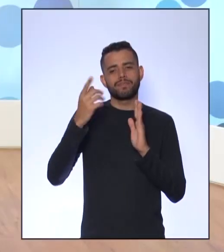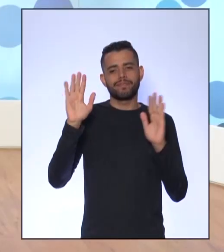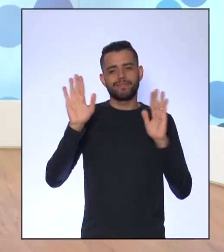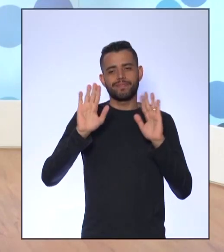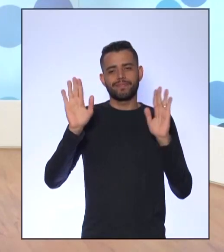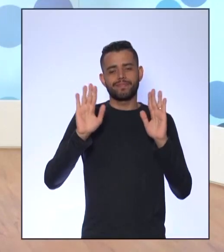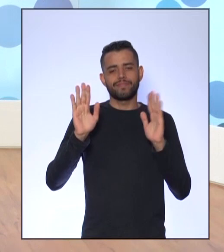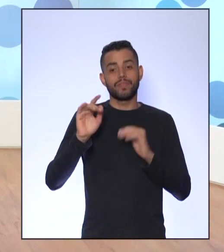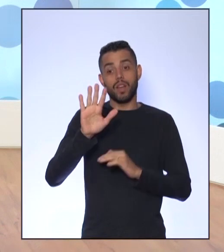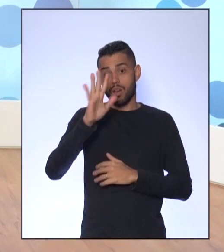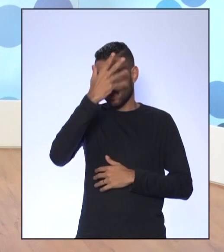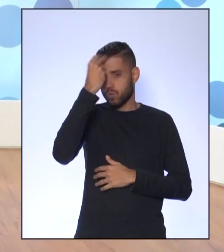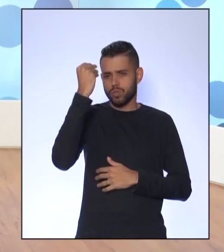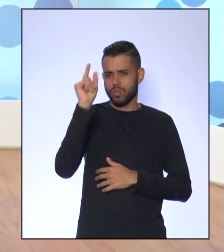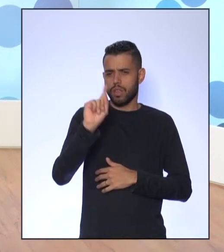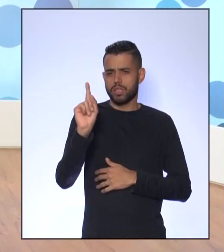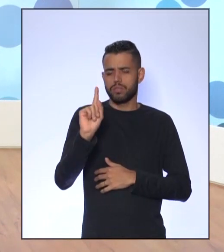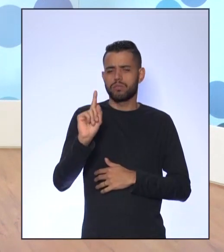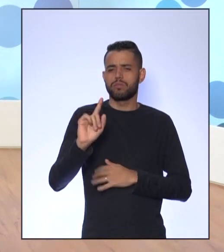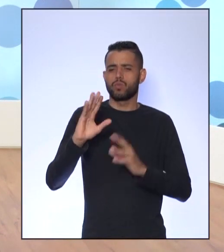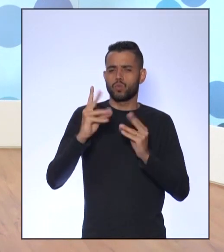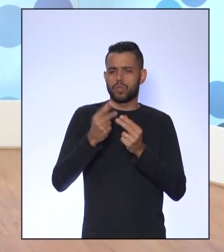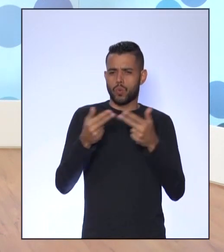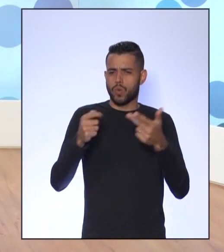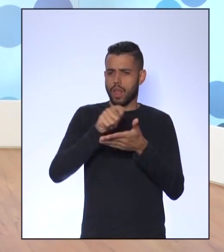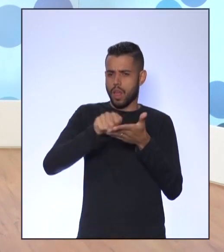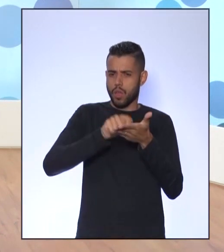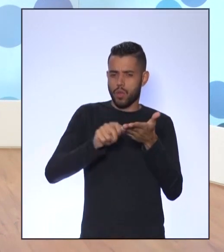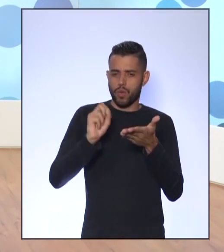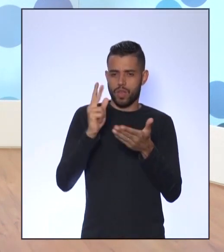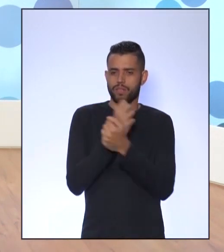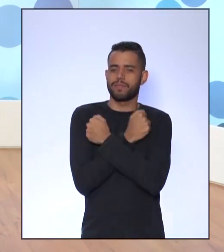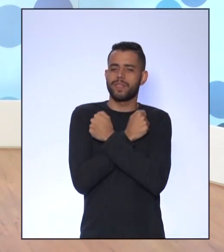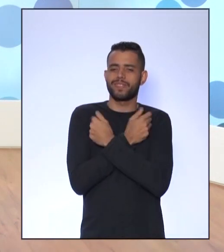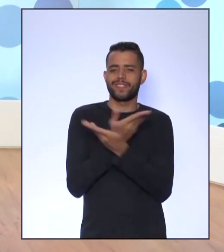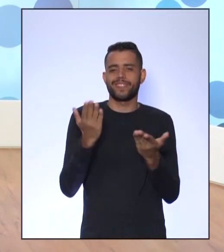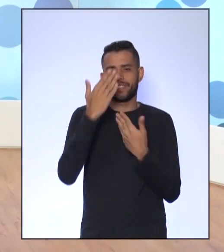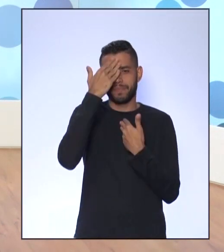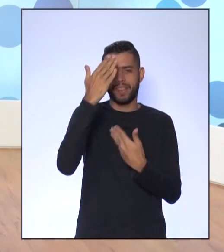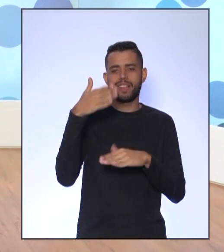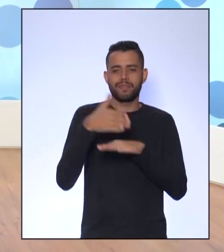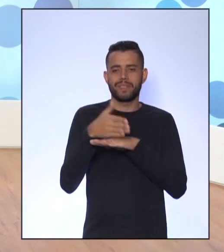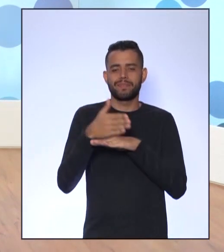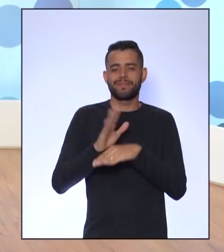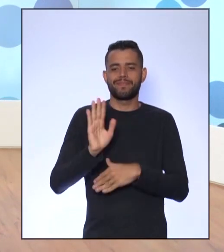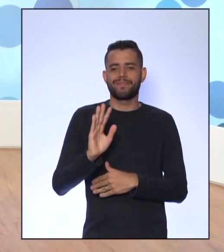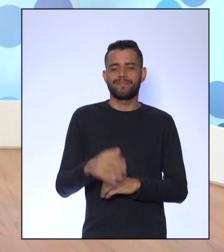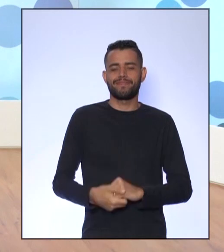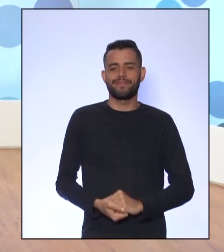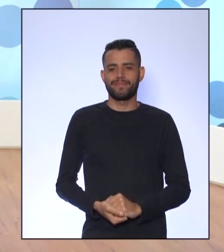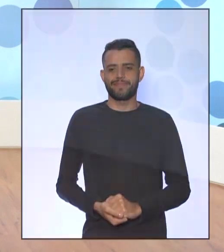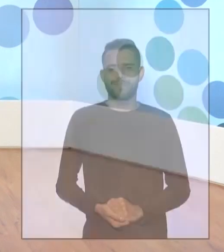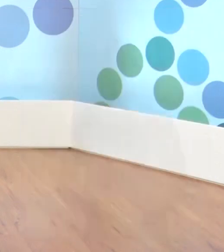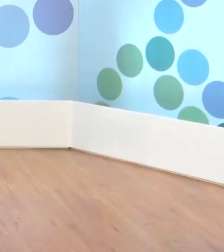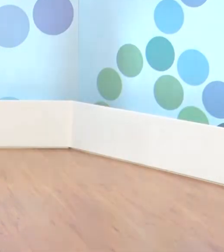e não esqueçam, deixem tudo anotadinho, tá bom? Um abraço a todos. Obrigada pela participação. Tchau, tchau.